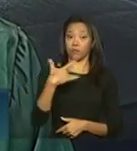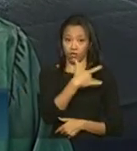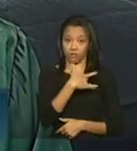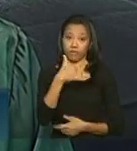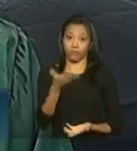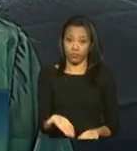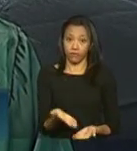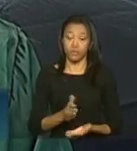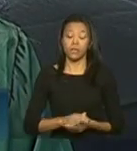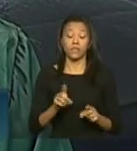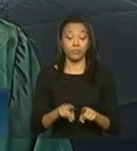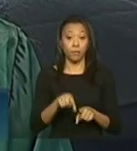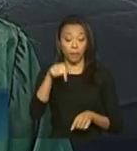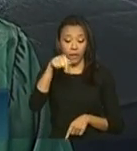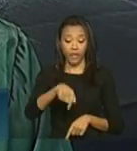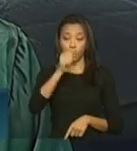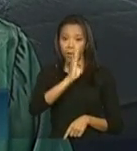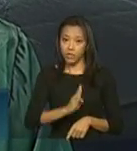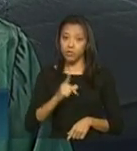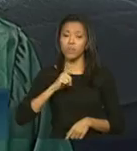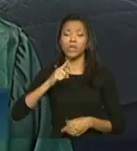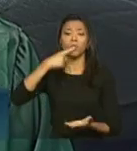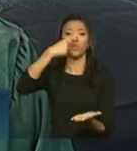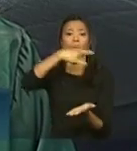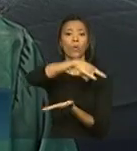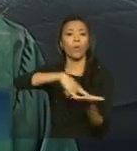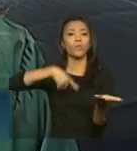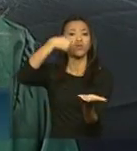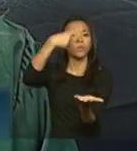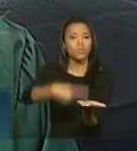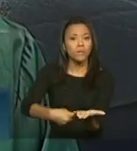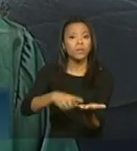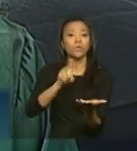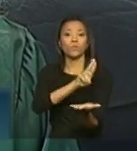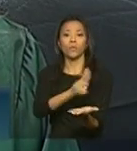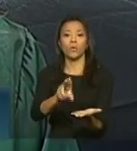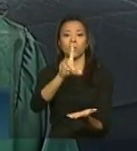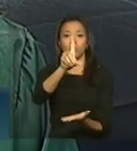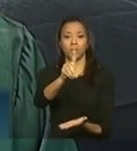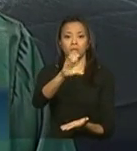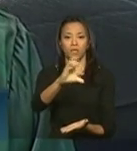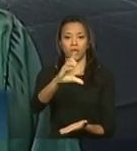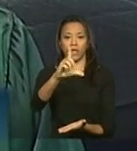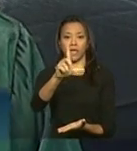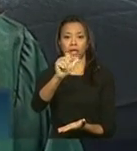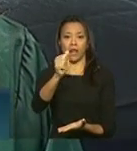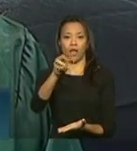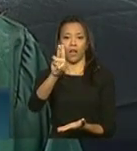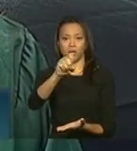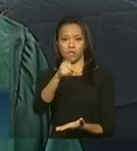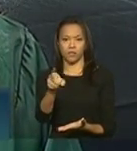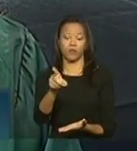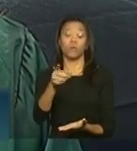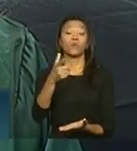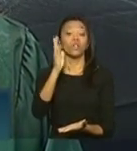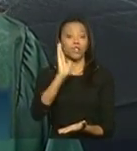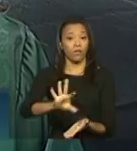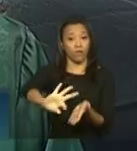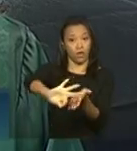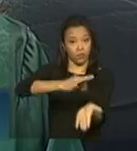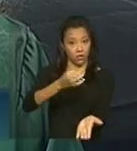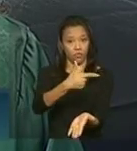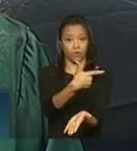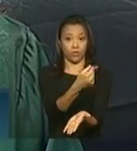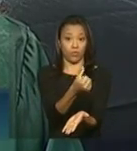o Brasil também é signatário de um pacto chamado Declaração de Bangkok, que foi assinado em 2012,